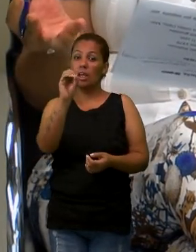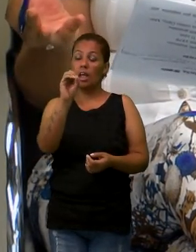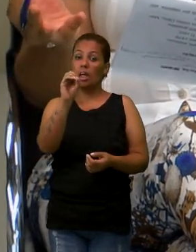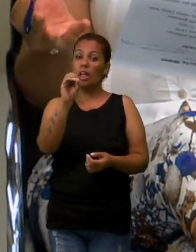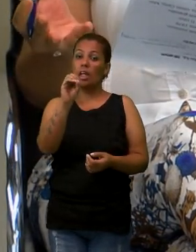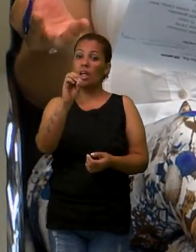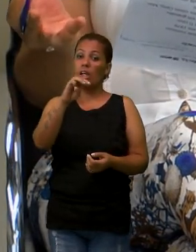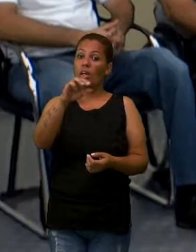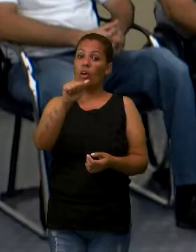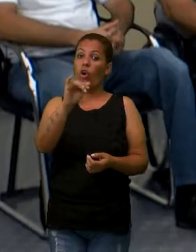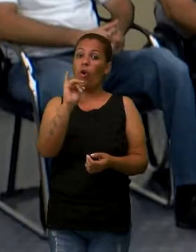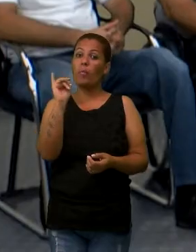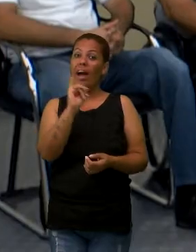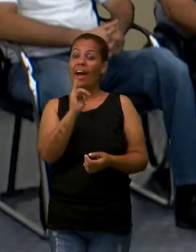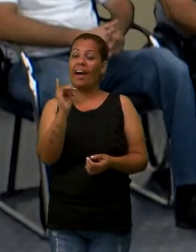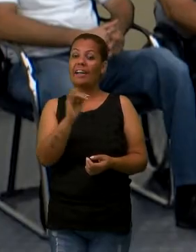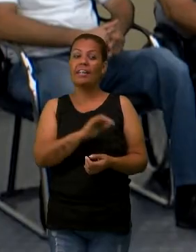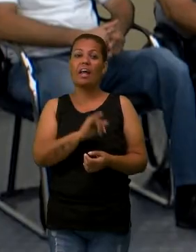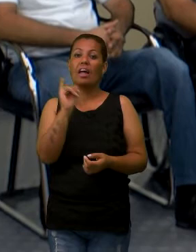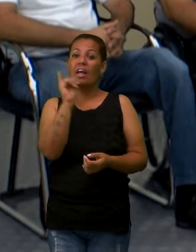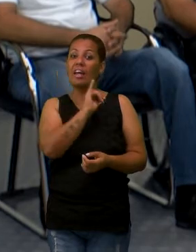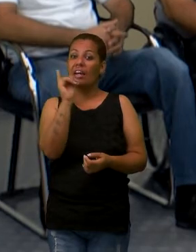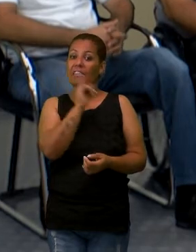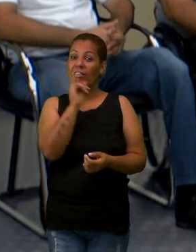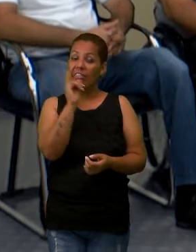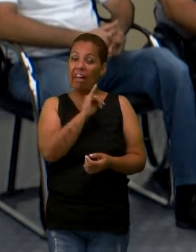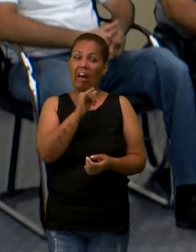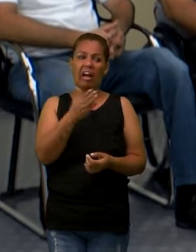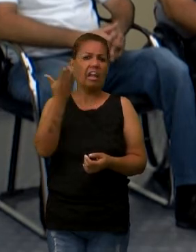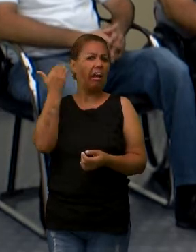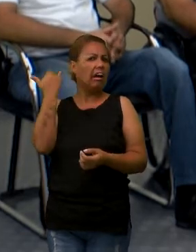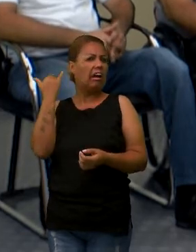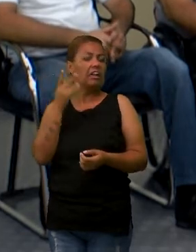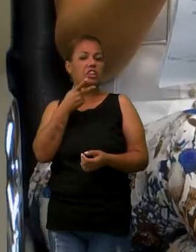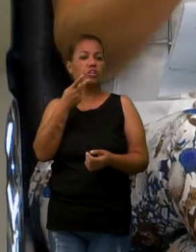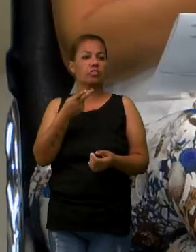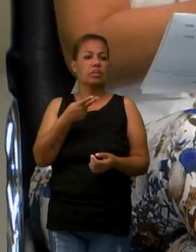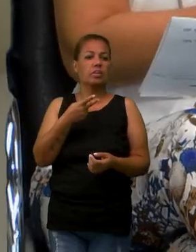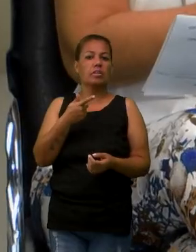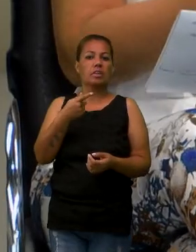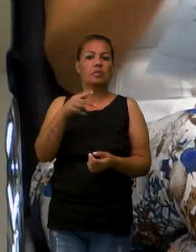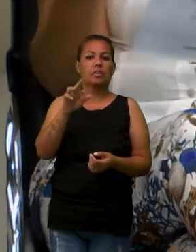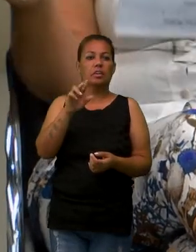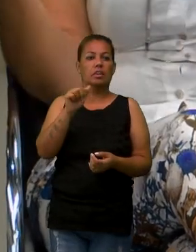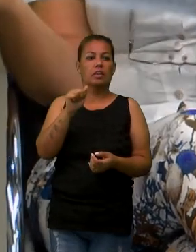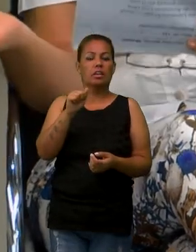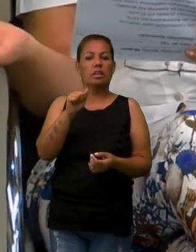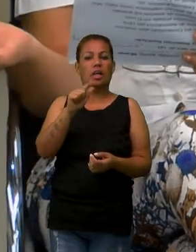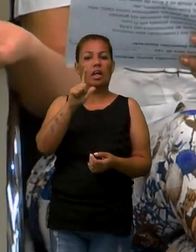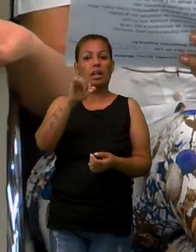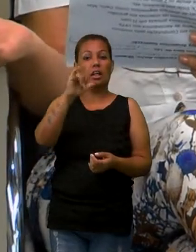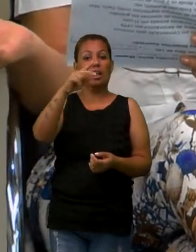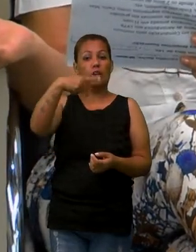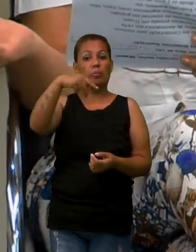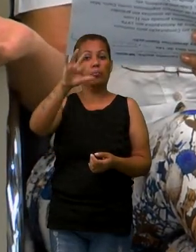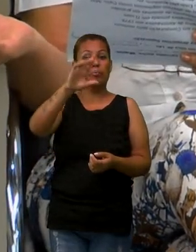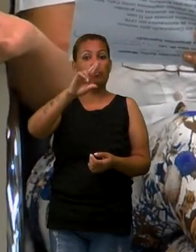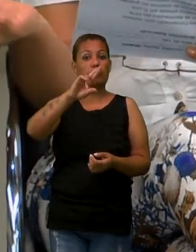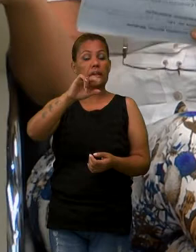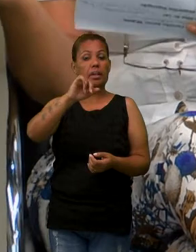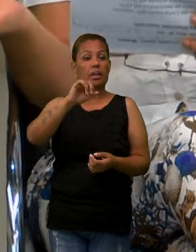néel jogos paraolímpicos foram ao banheiro antigamente falava para o lille olímpico agora tá paraolimpíada